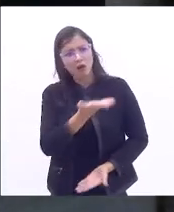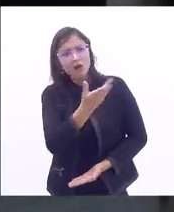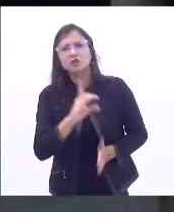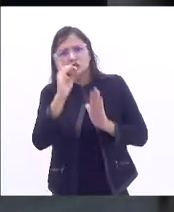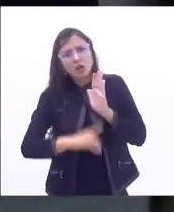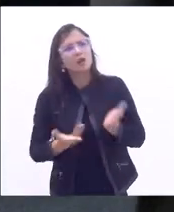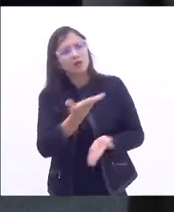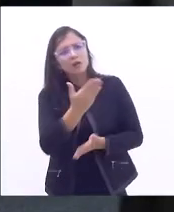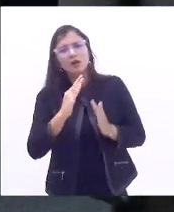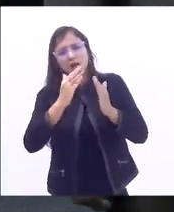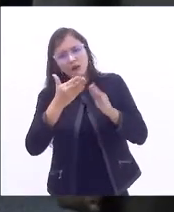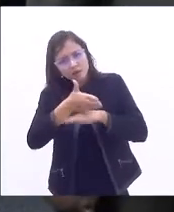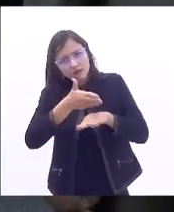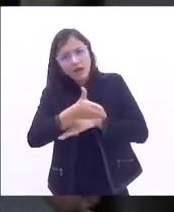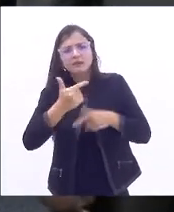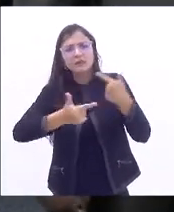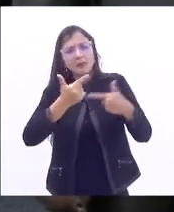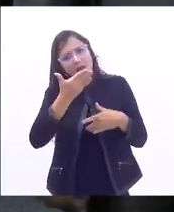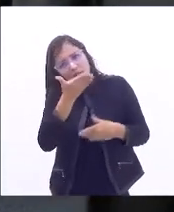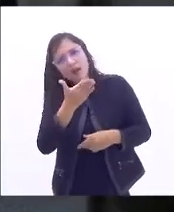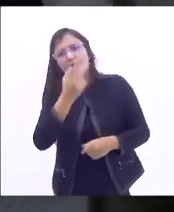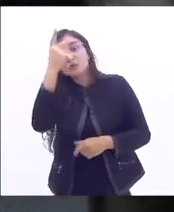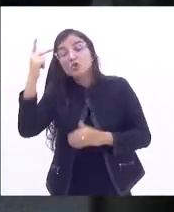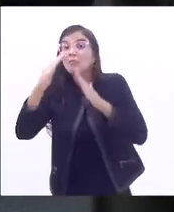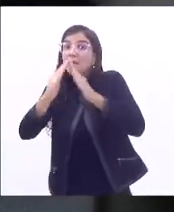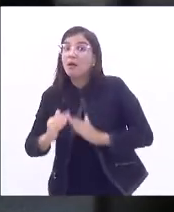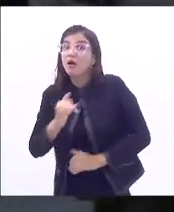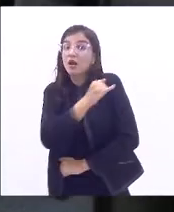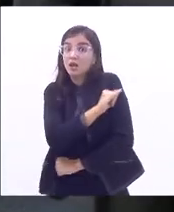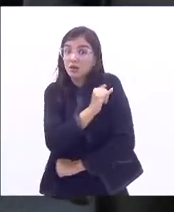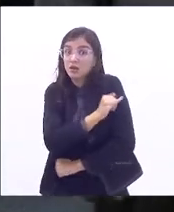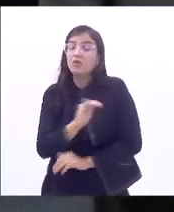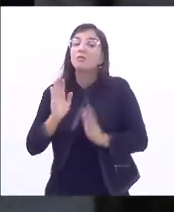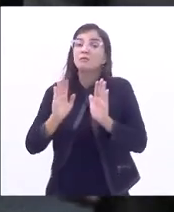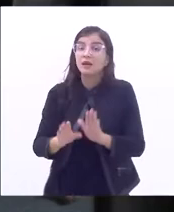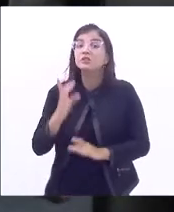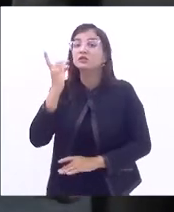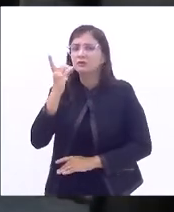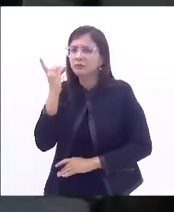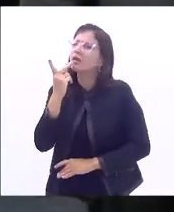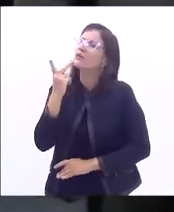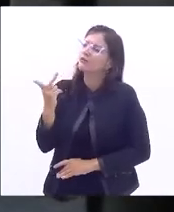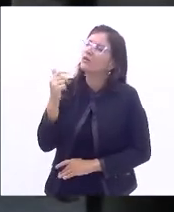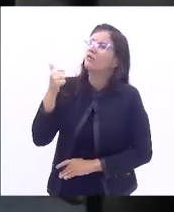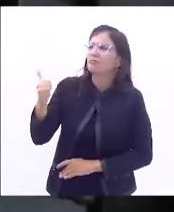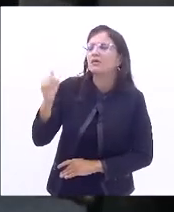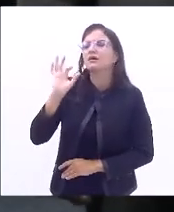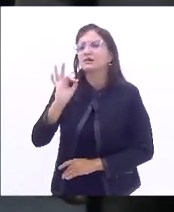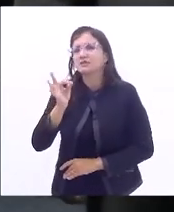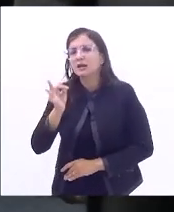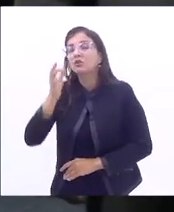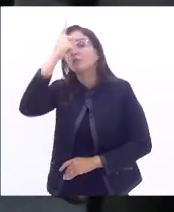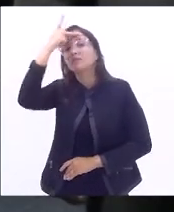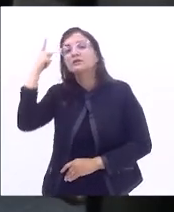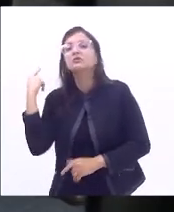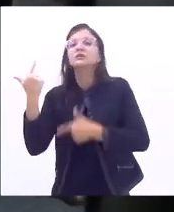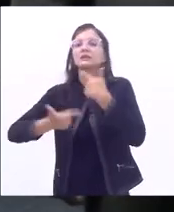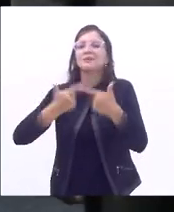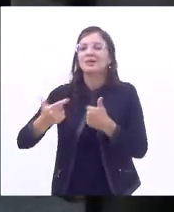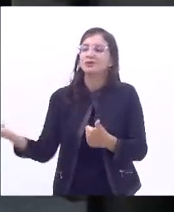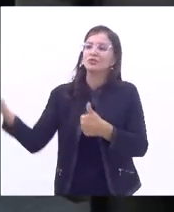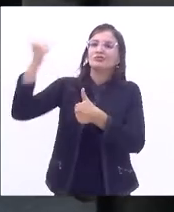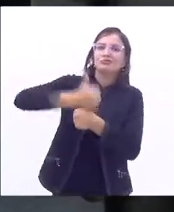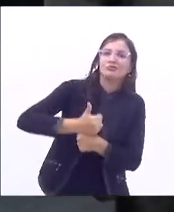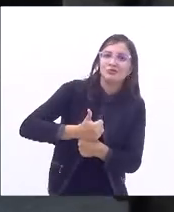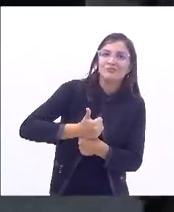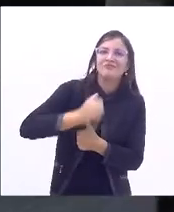Mas temos que ver essa situação que a deputada falou muito bem sobre os empregados que vêm e substituem os